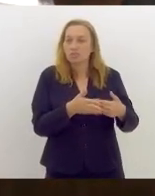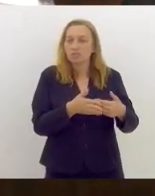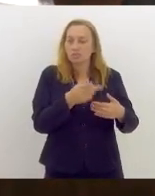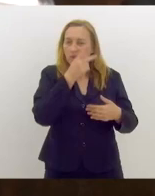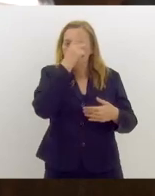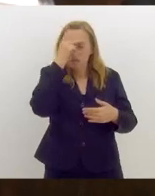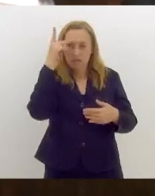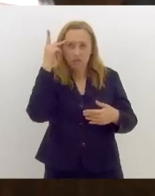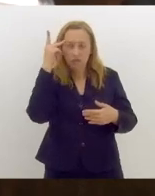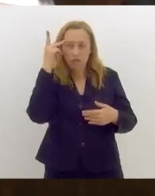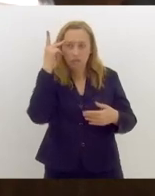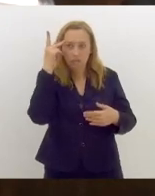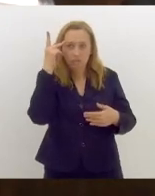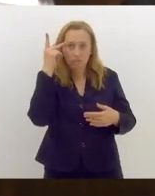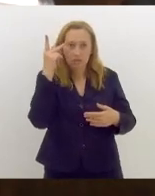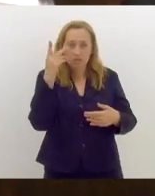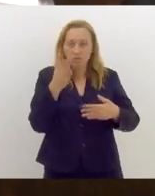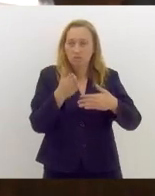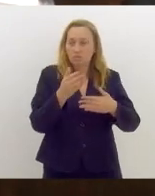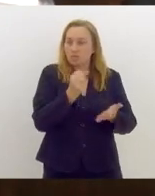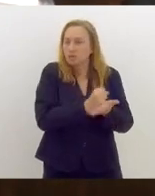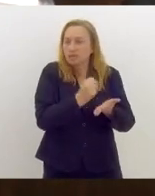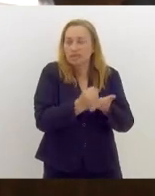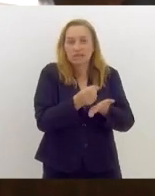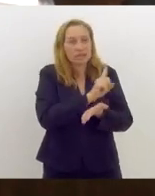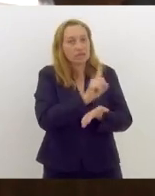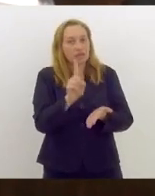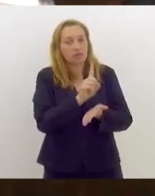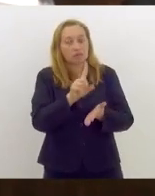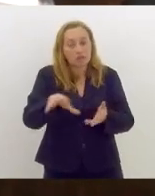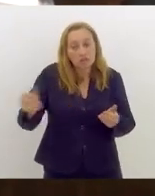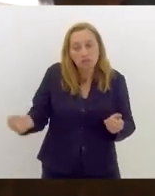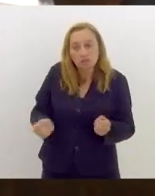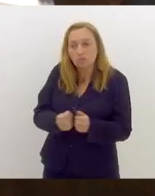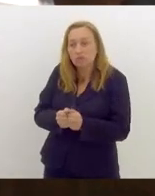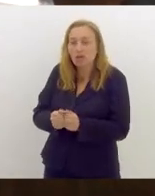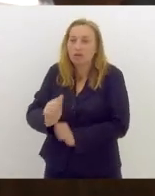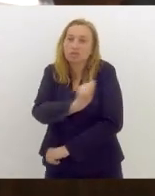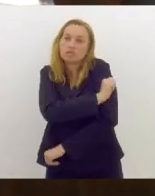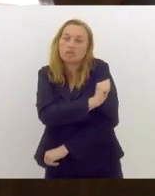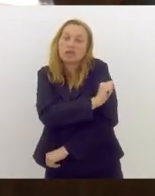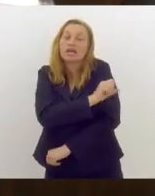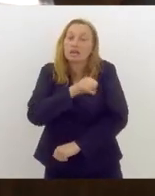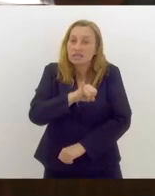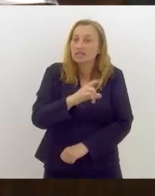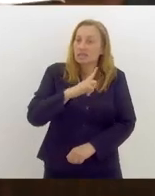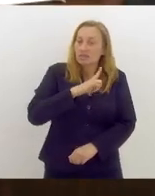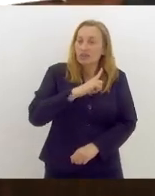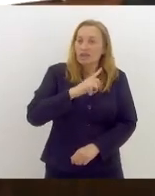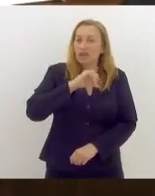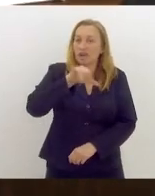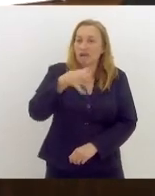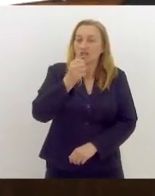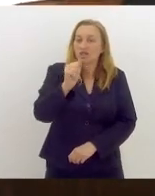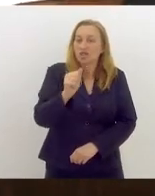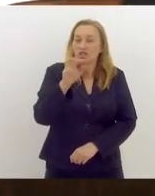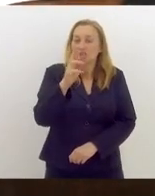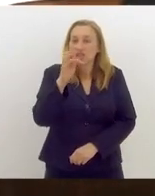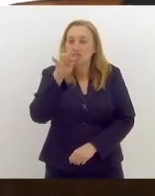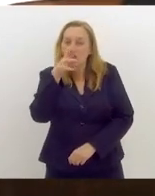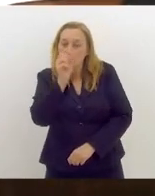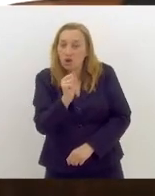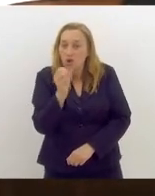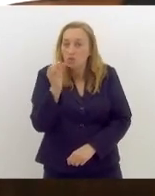tem que envolver o corpo docente tem que envolver Os estudantes se vão ter jardineiros ótimo mas eles têm que estar